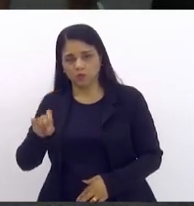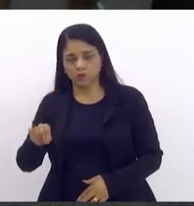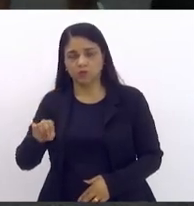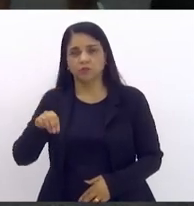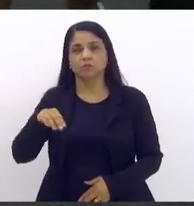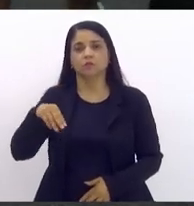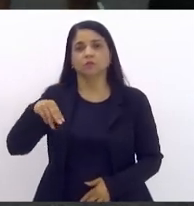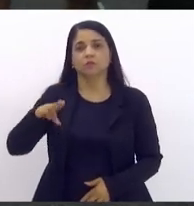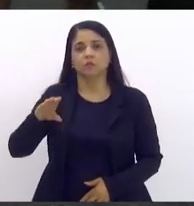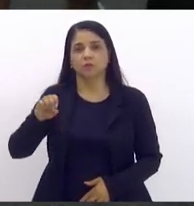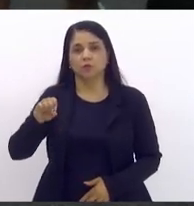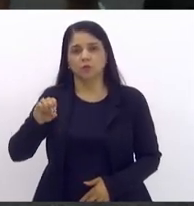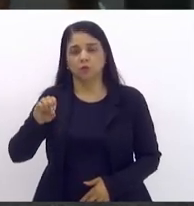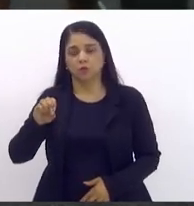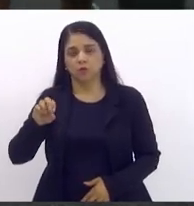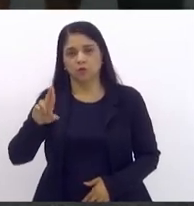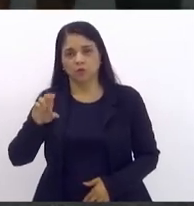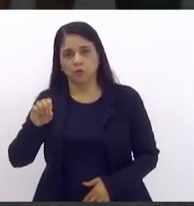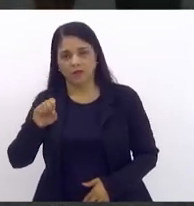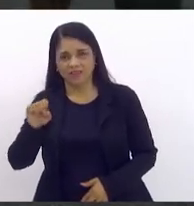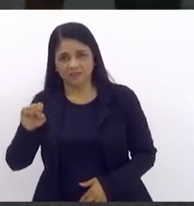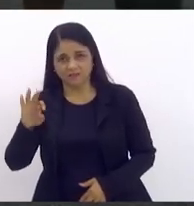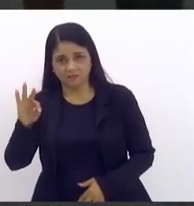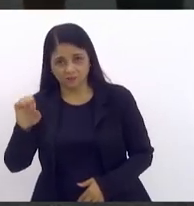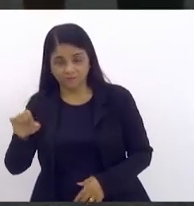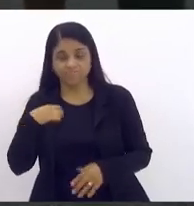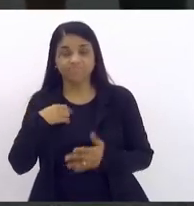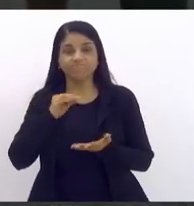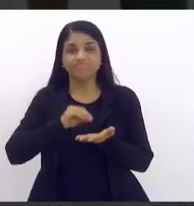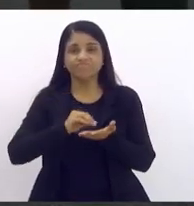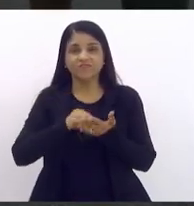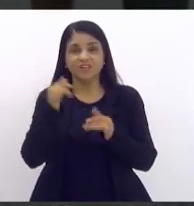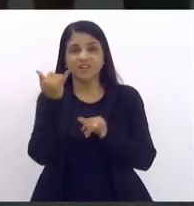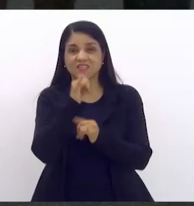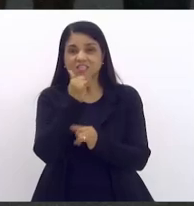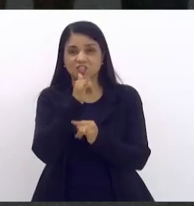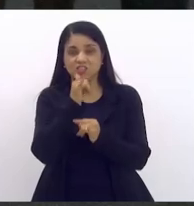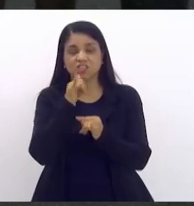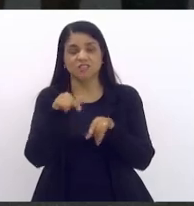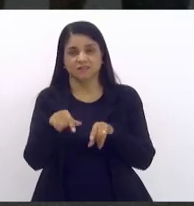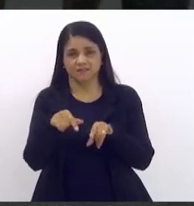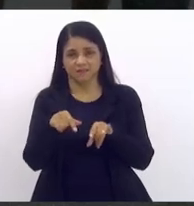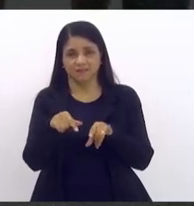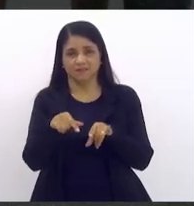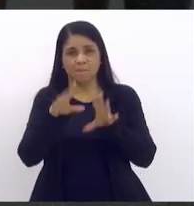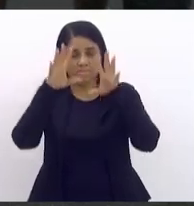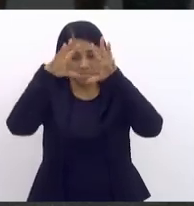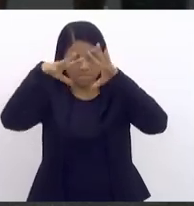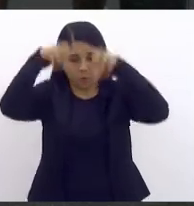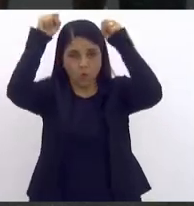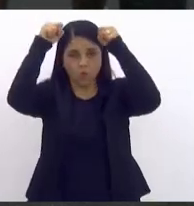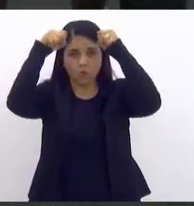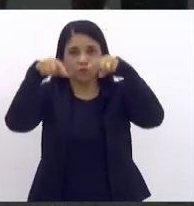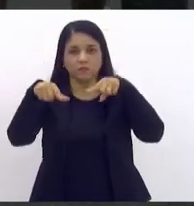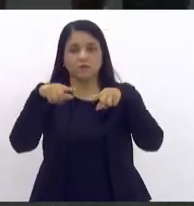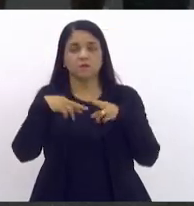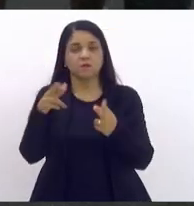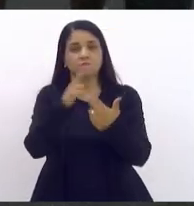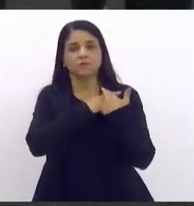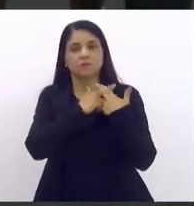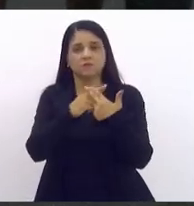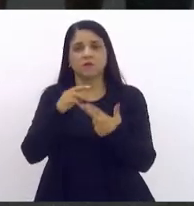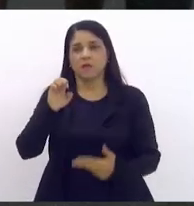apontando falta de energia elétrica. Então, é mais um caso de queda de energia, de responsabilidade da Enel, a